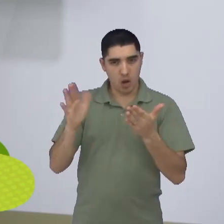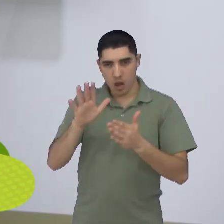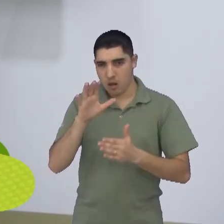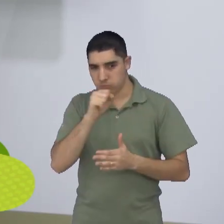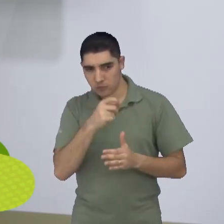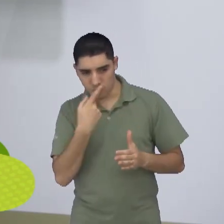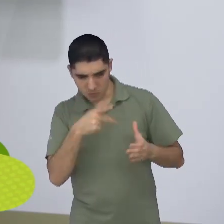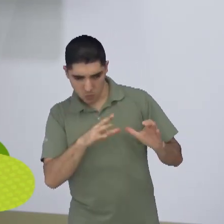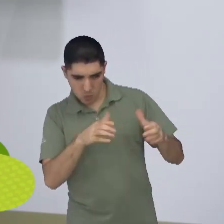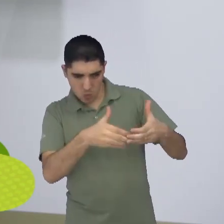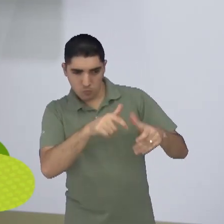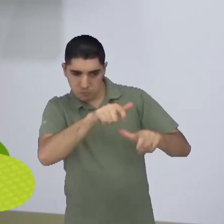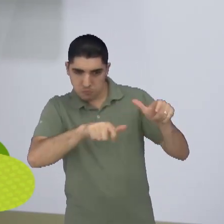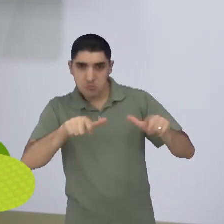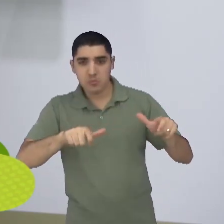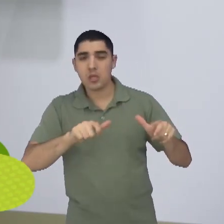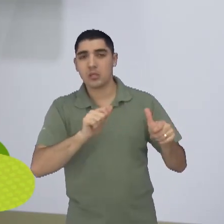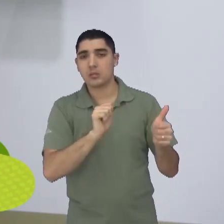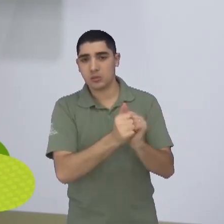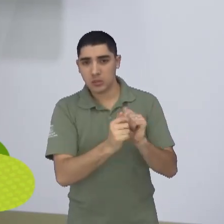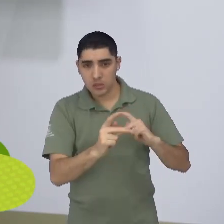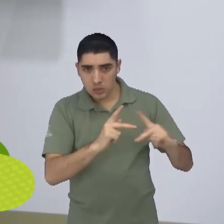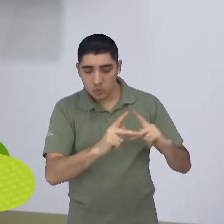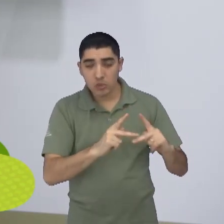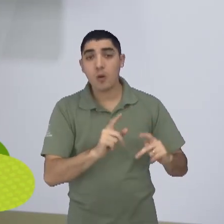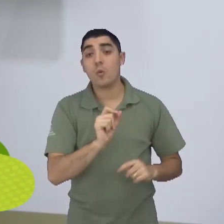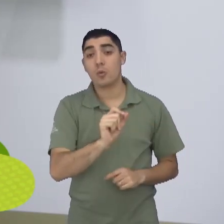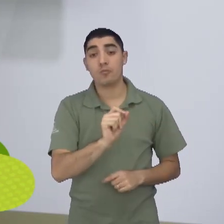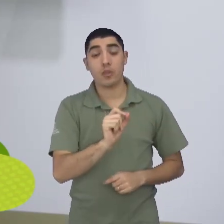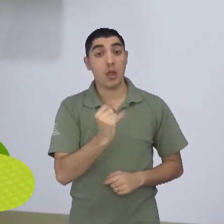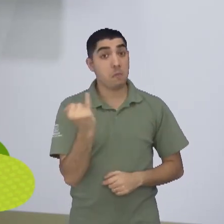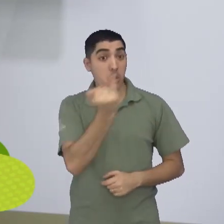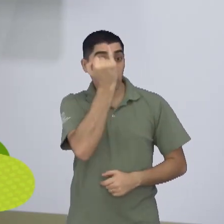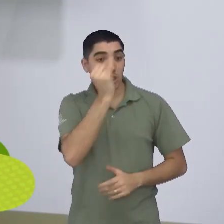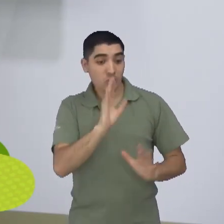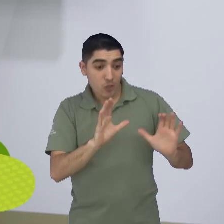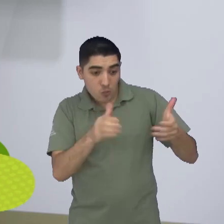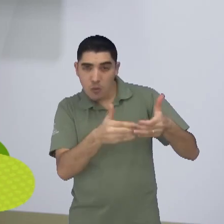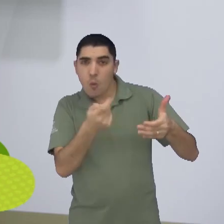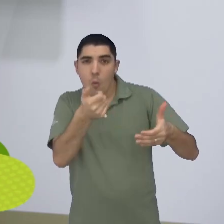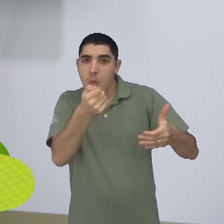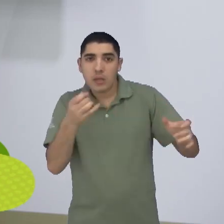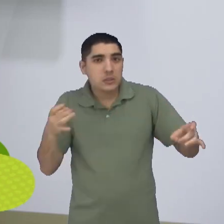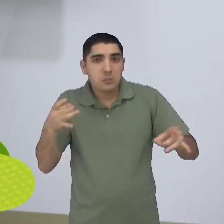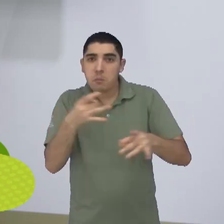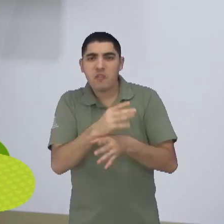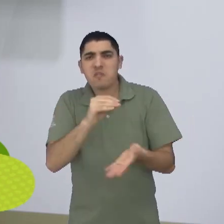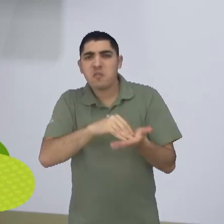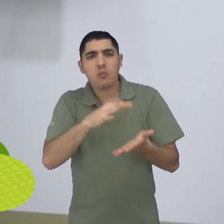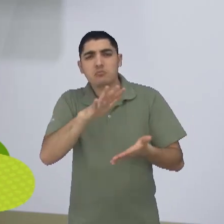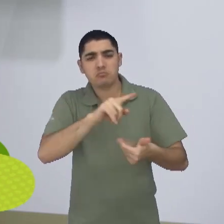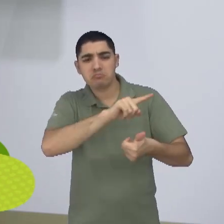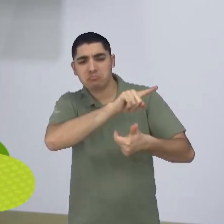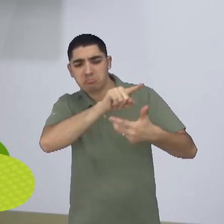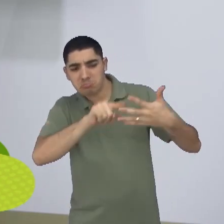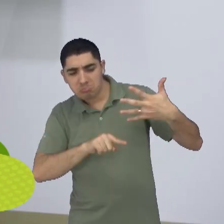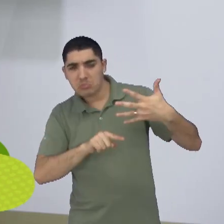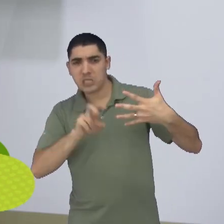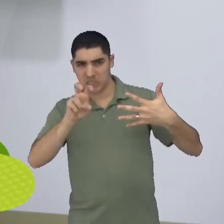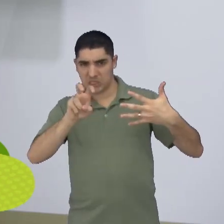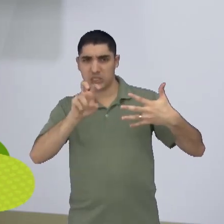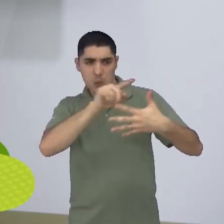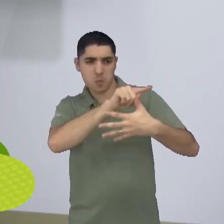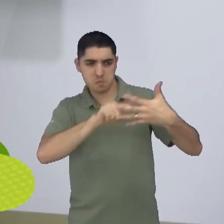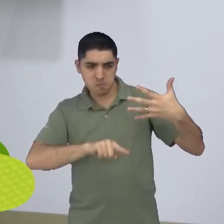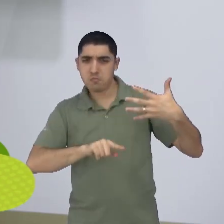José, bacana pelo menos já ter parte do time montado, né? Faltam somente 5 peças para poder